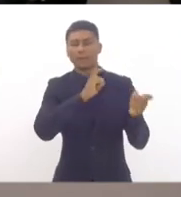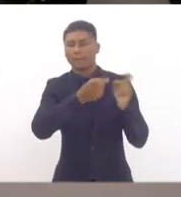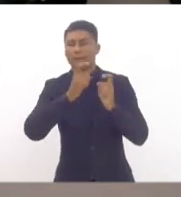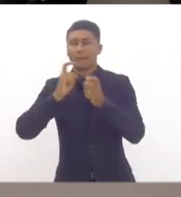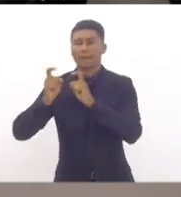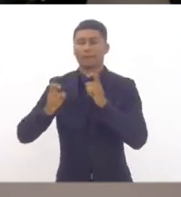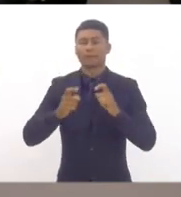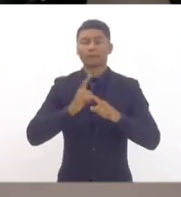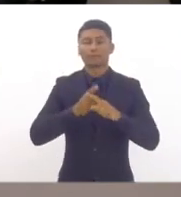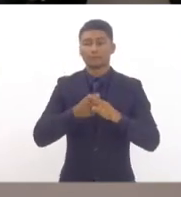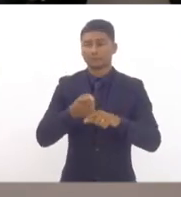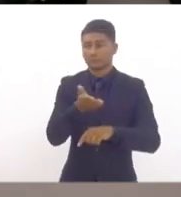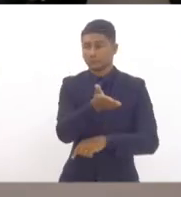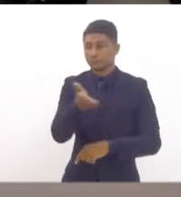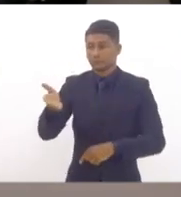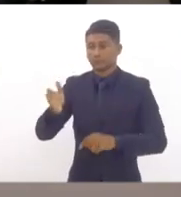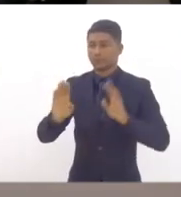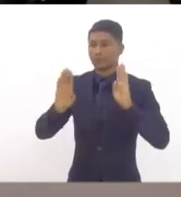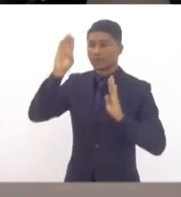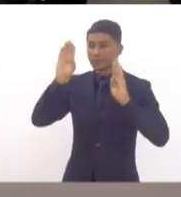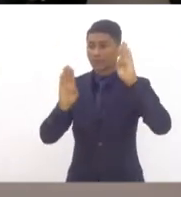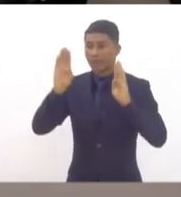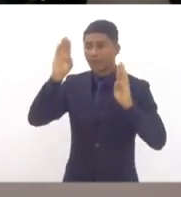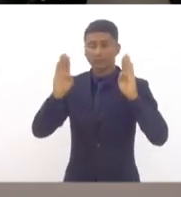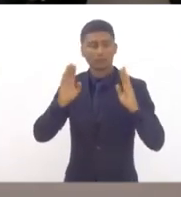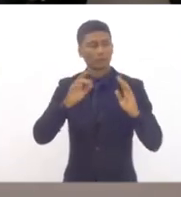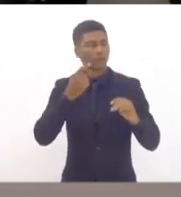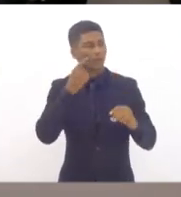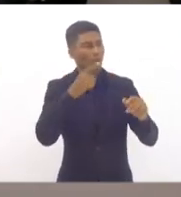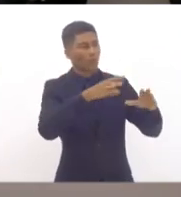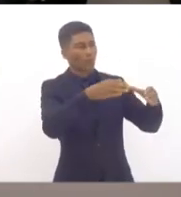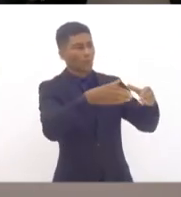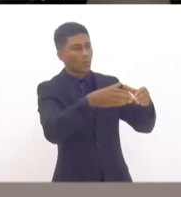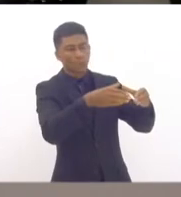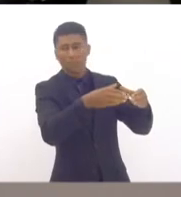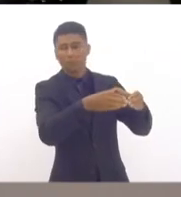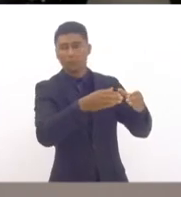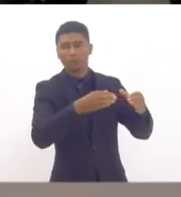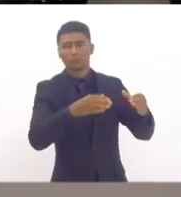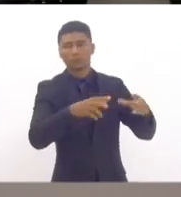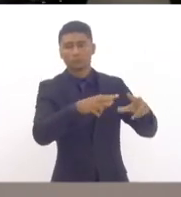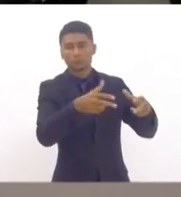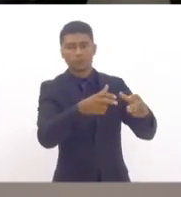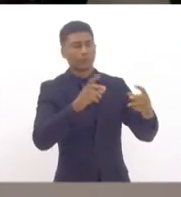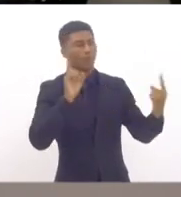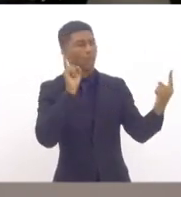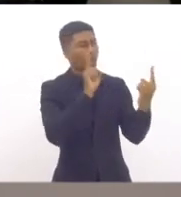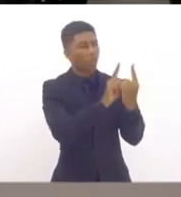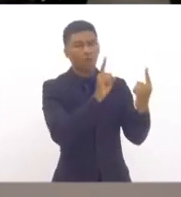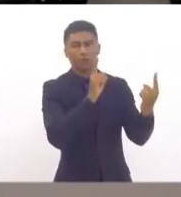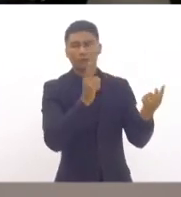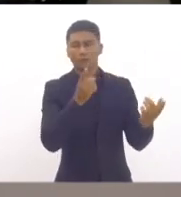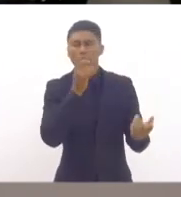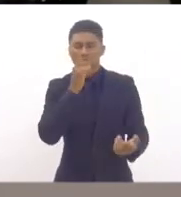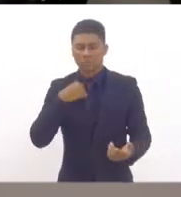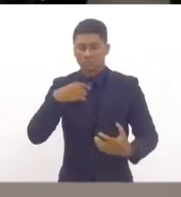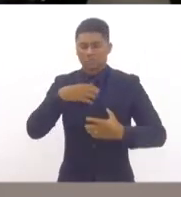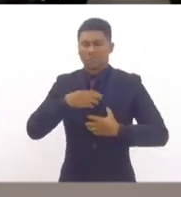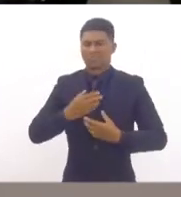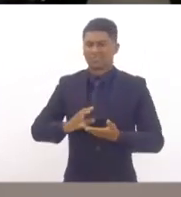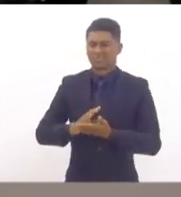candidatos fazem aos integrantes do comitê. Eu compartilho da opinião de que isso não é um problema, não me sinto incomodado, pelo